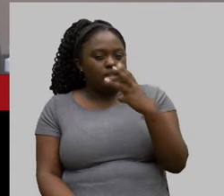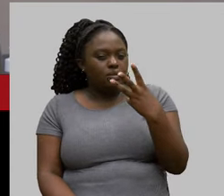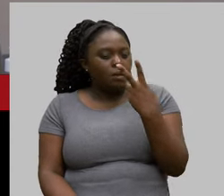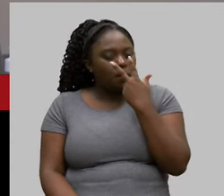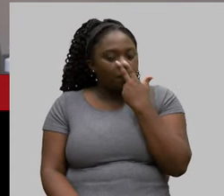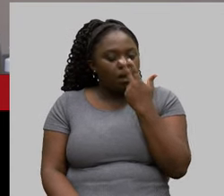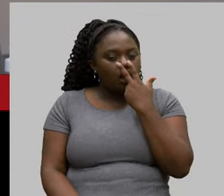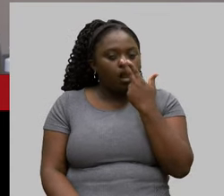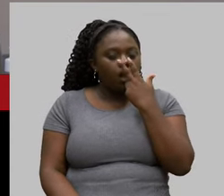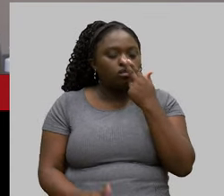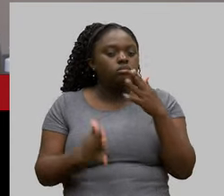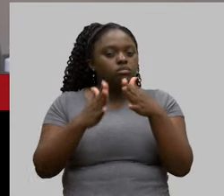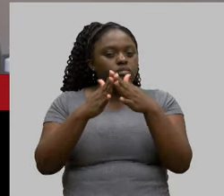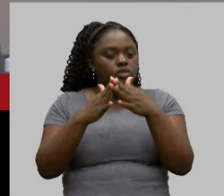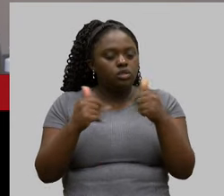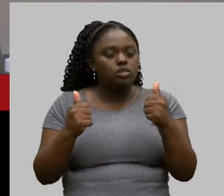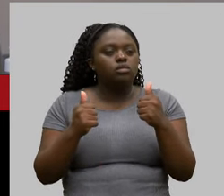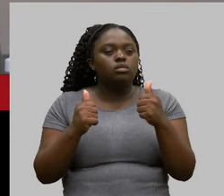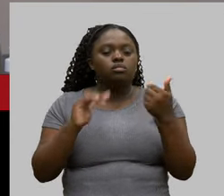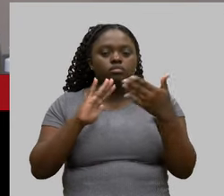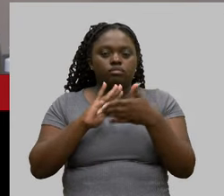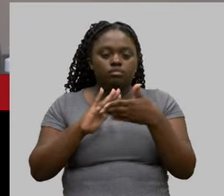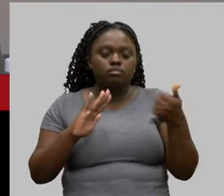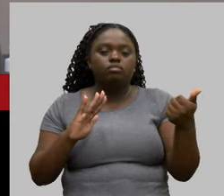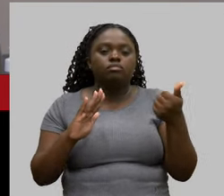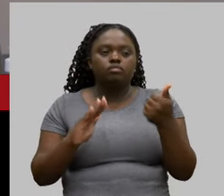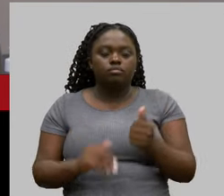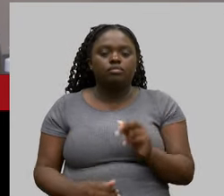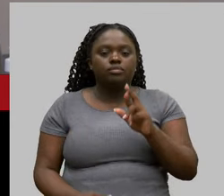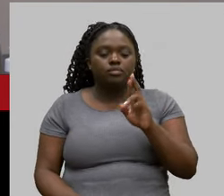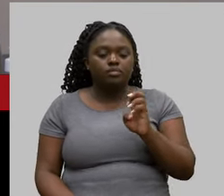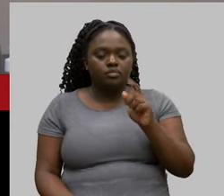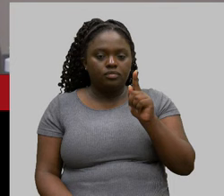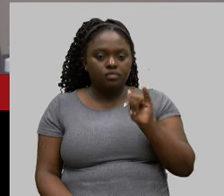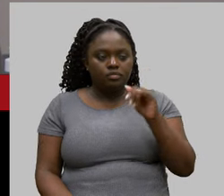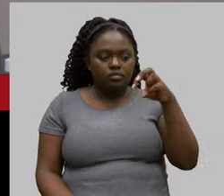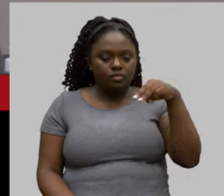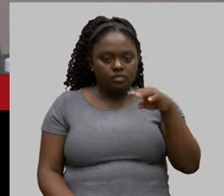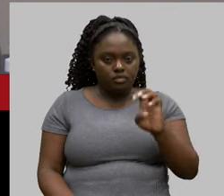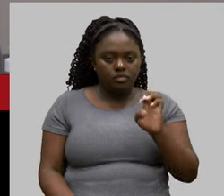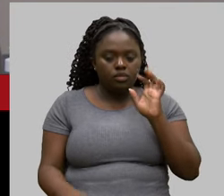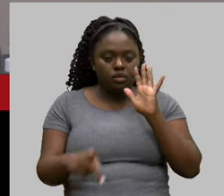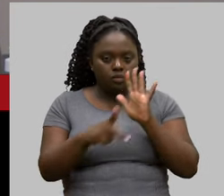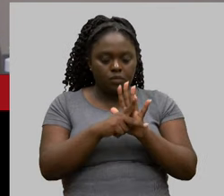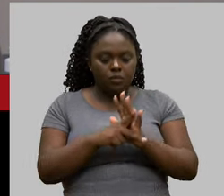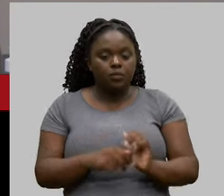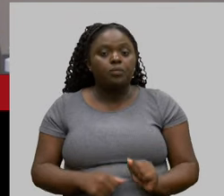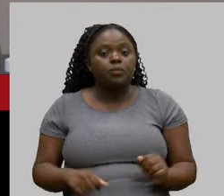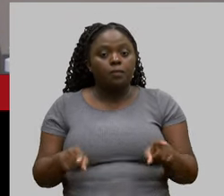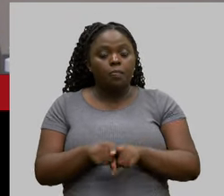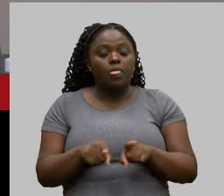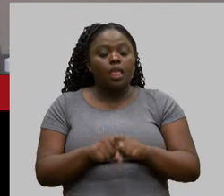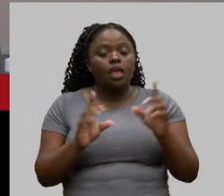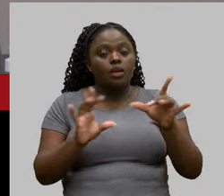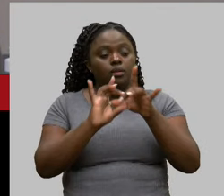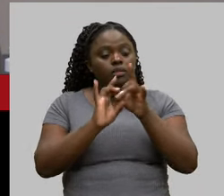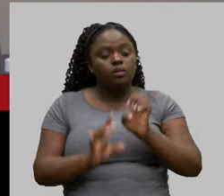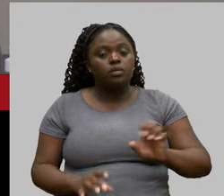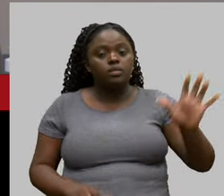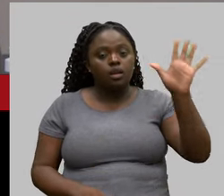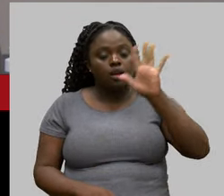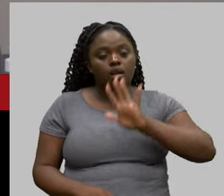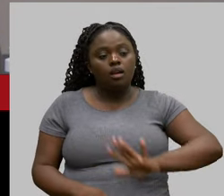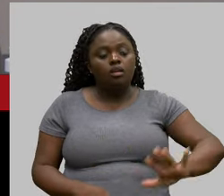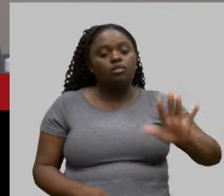apelo à extinção de regime próprio no caso de extinção de regime próprio de previdência social a união estado Distrito Federal e